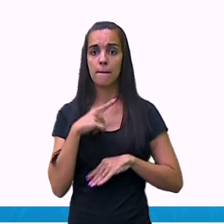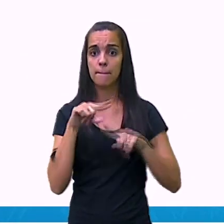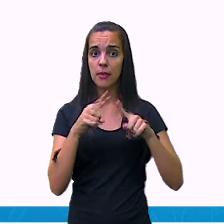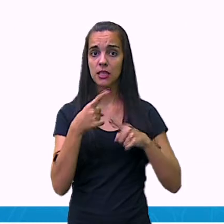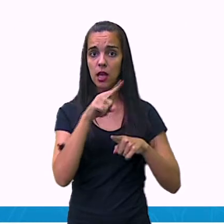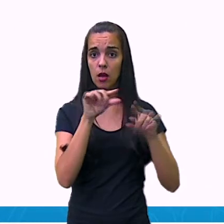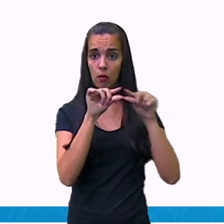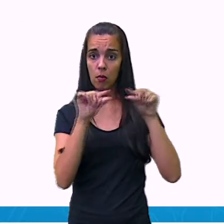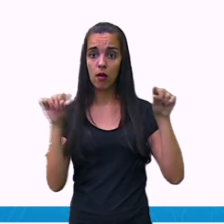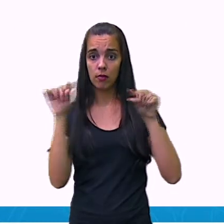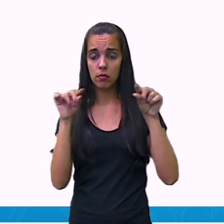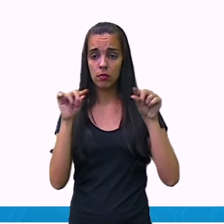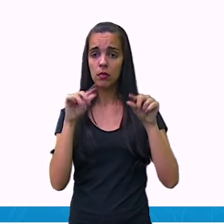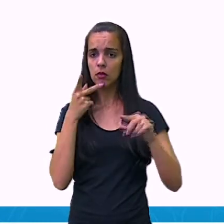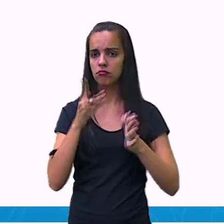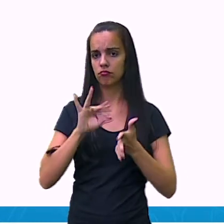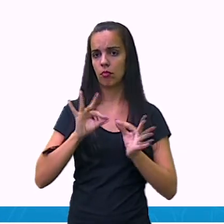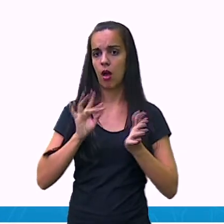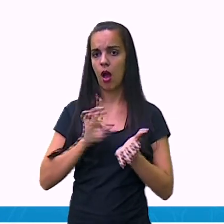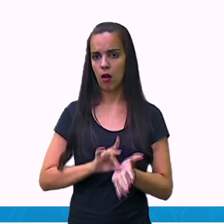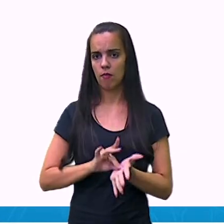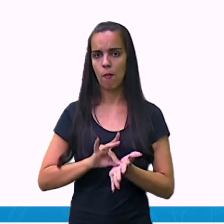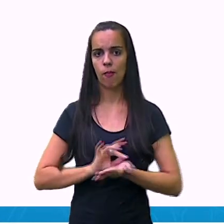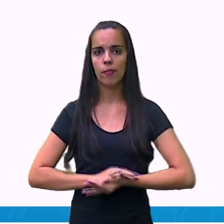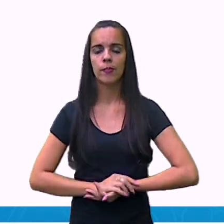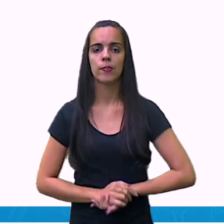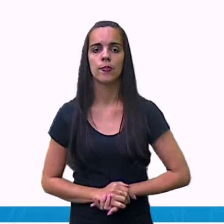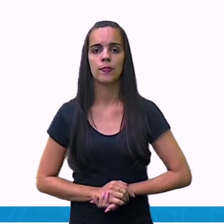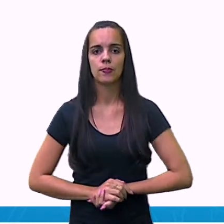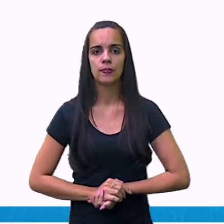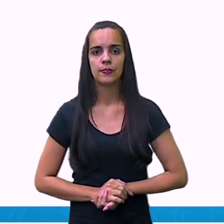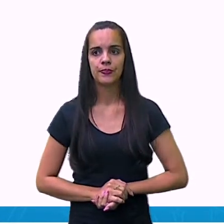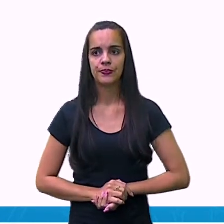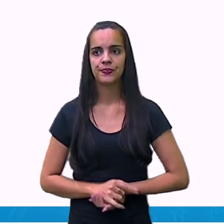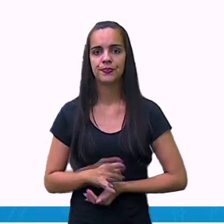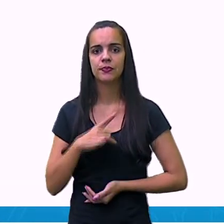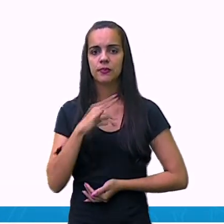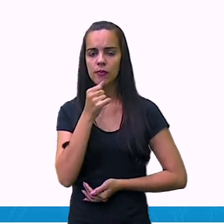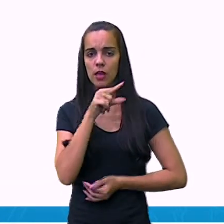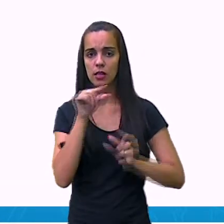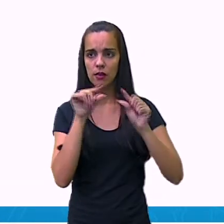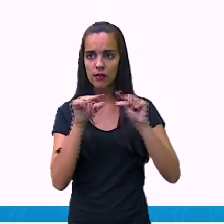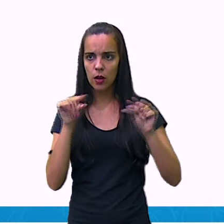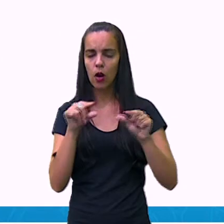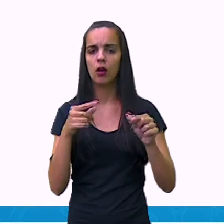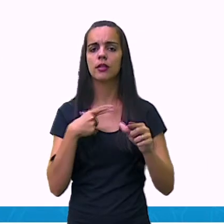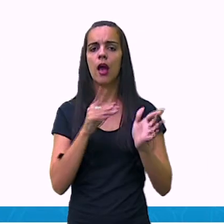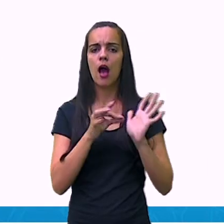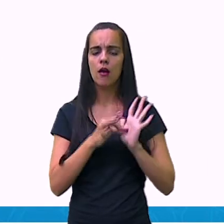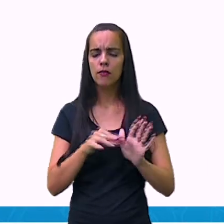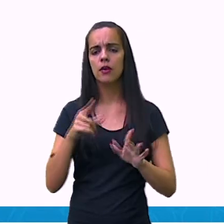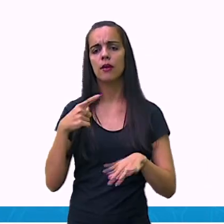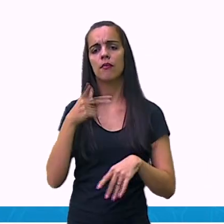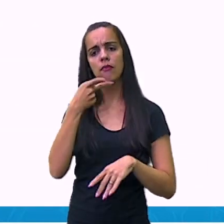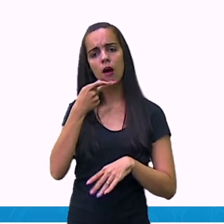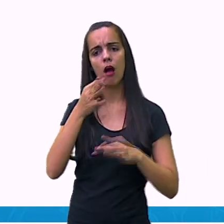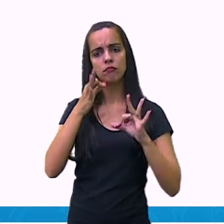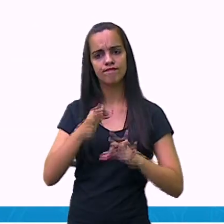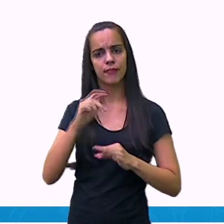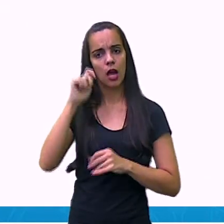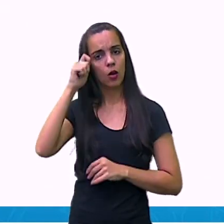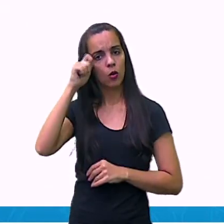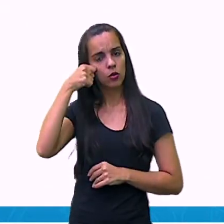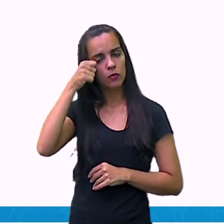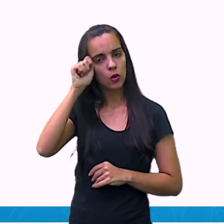frase afirmativa. Né? A frase afirma que ela esfregou os olhos com as mãos por